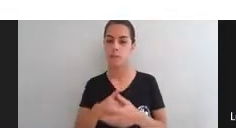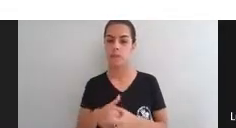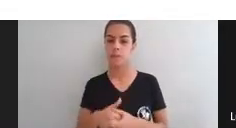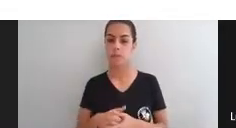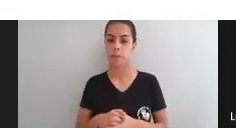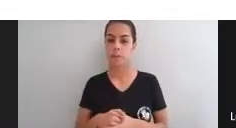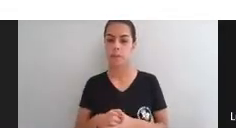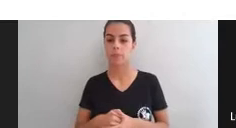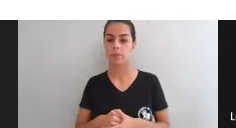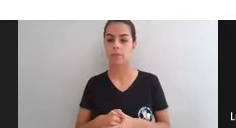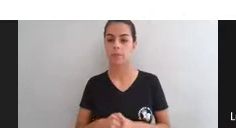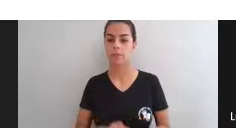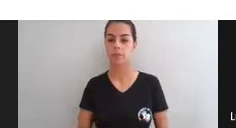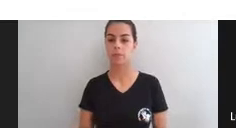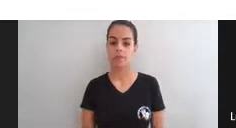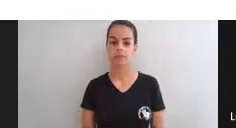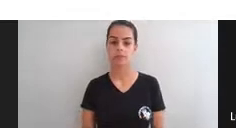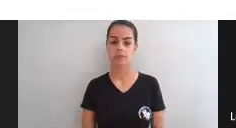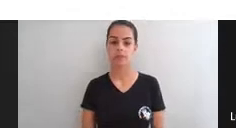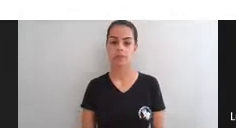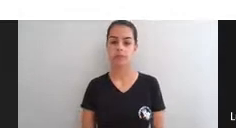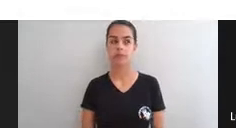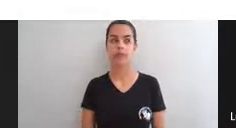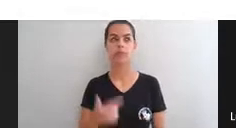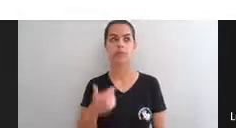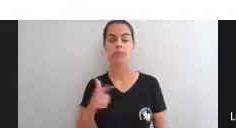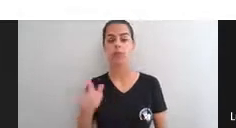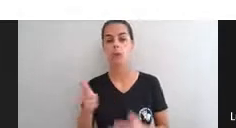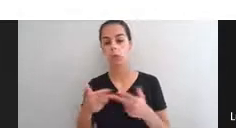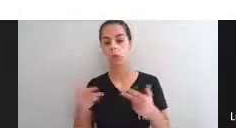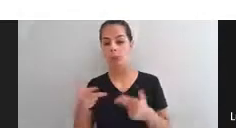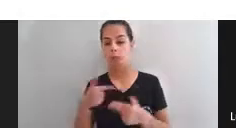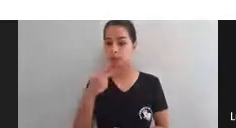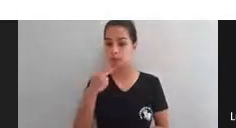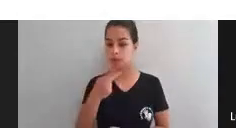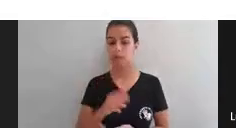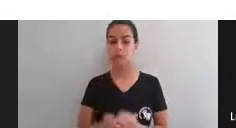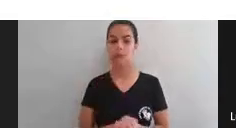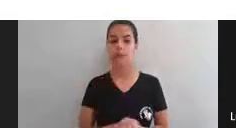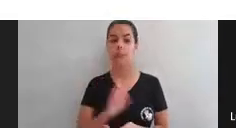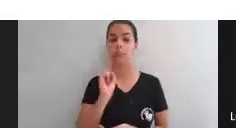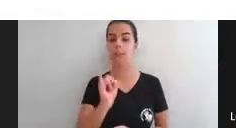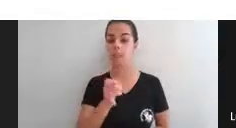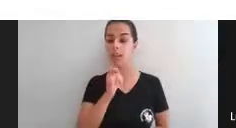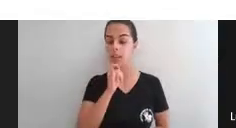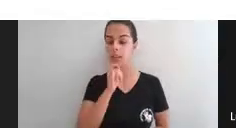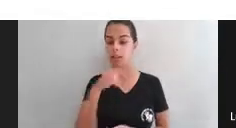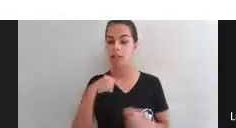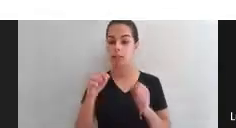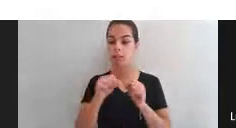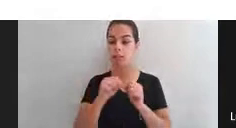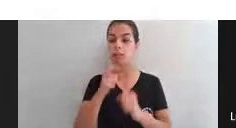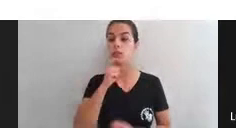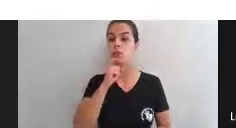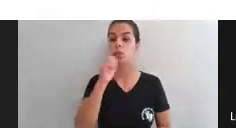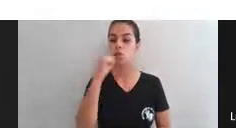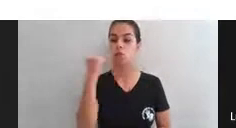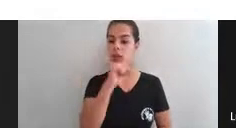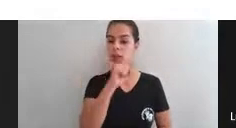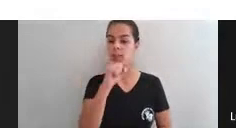Outra coisa que eu queria falar. Se a gente pudesse fazer um refrigerador com 100% de eficiência, né,